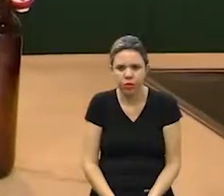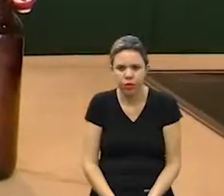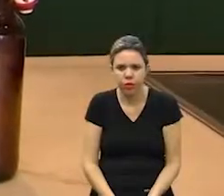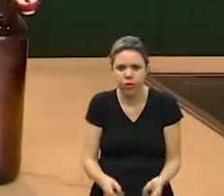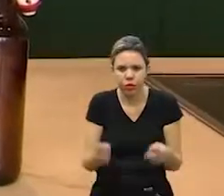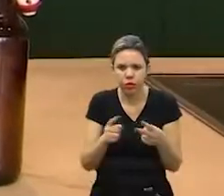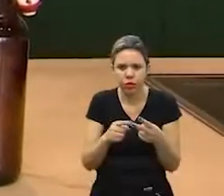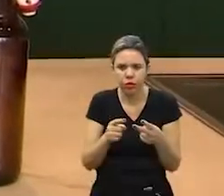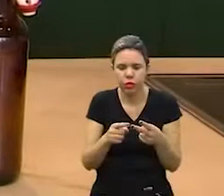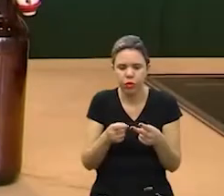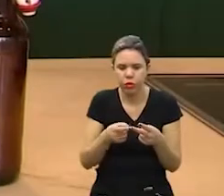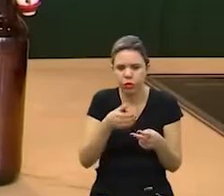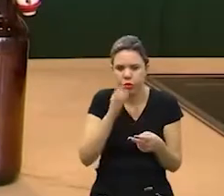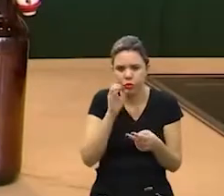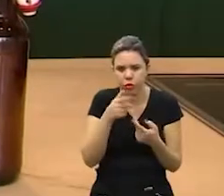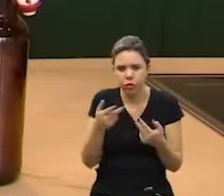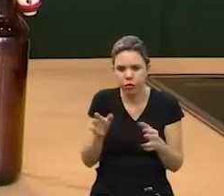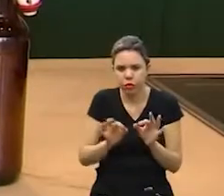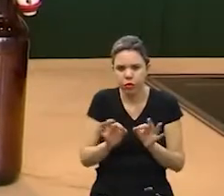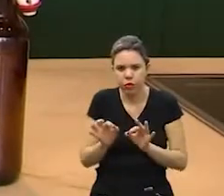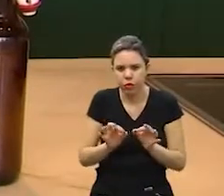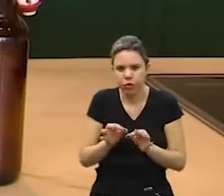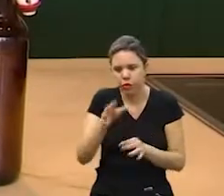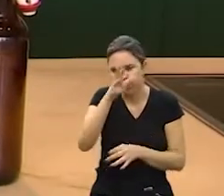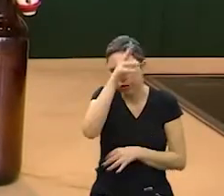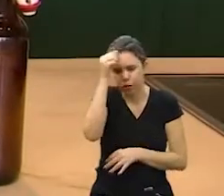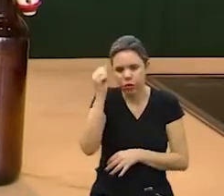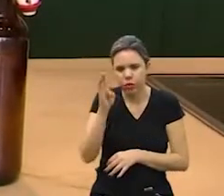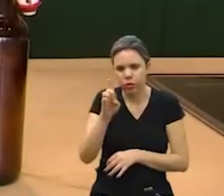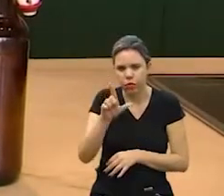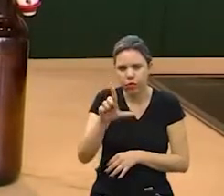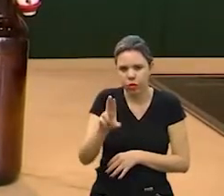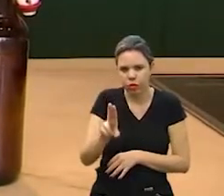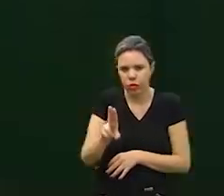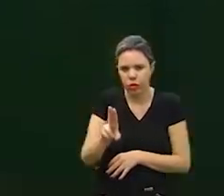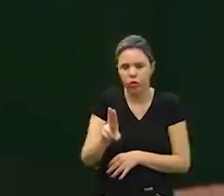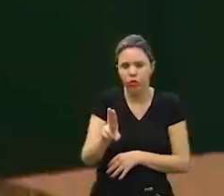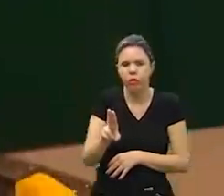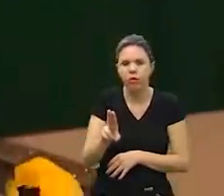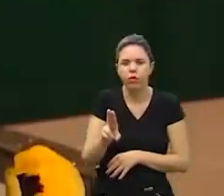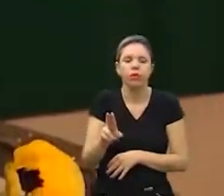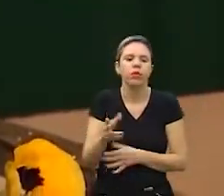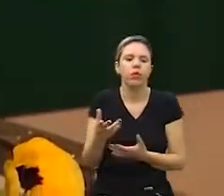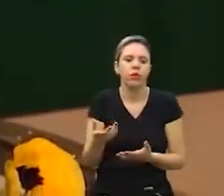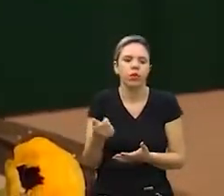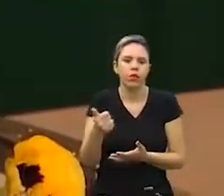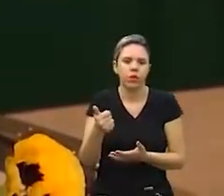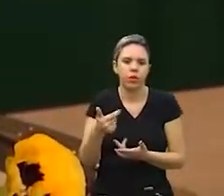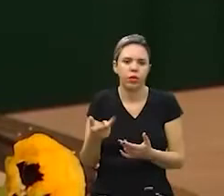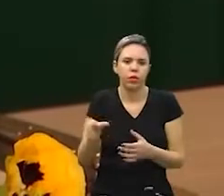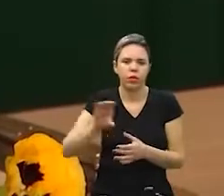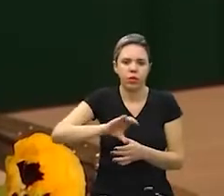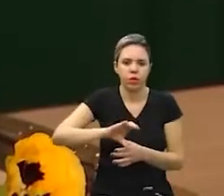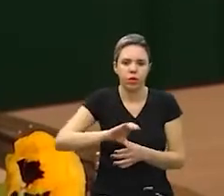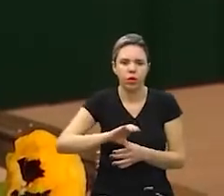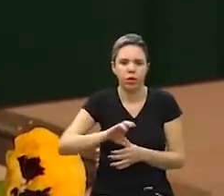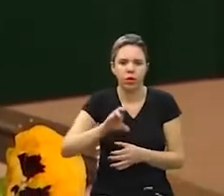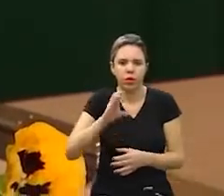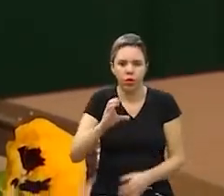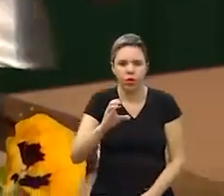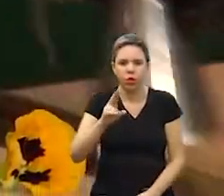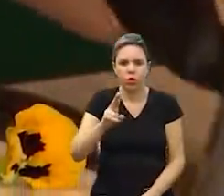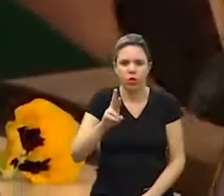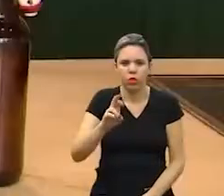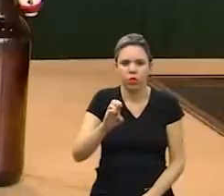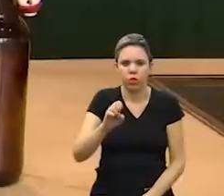Vamos para o nosso segundo coquetel. Para fazer o Guaraná Blue, o primeiro passo é colocar no copo o